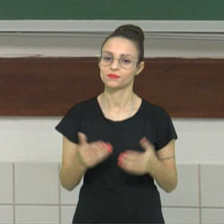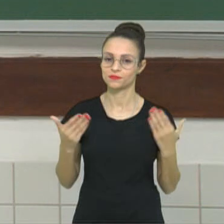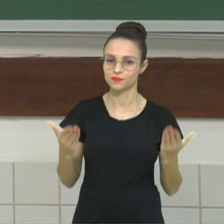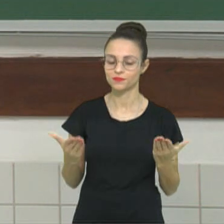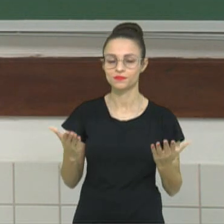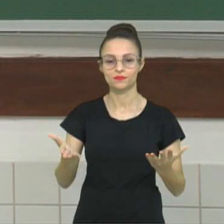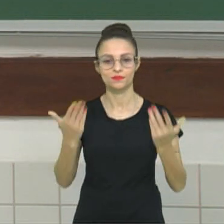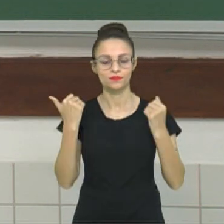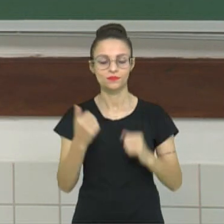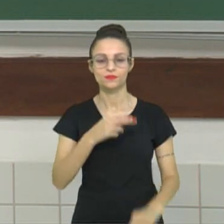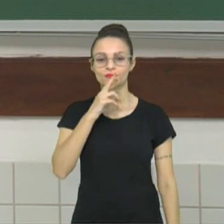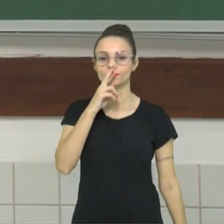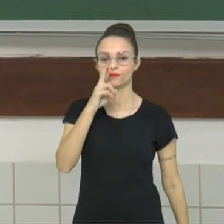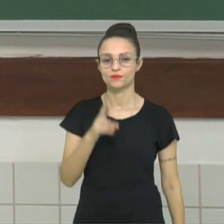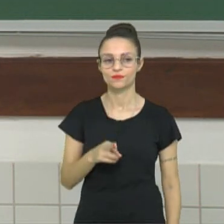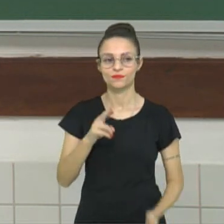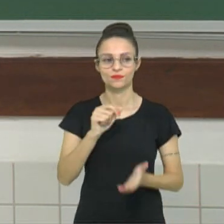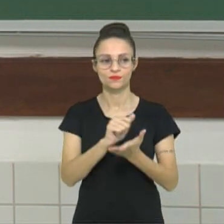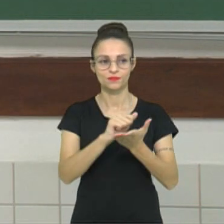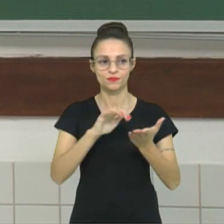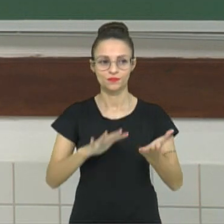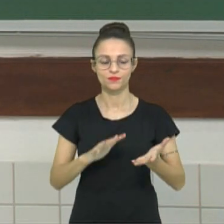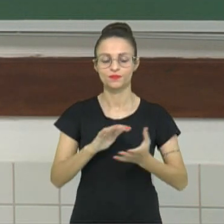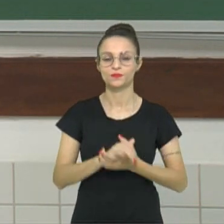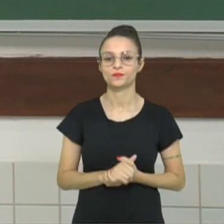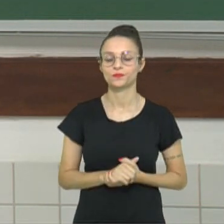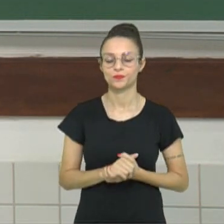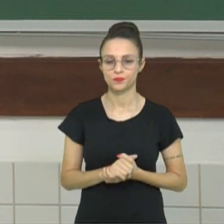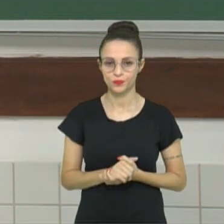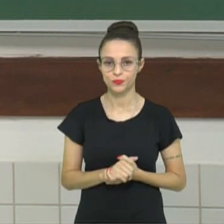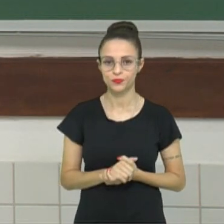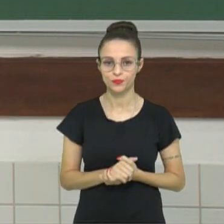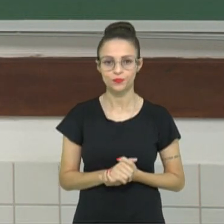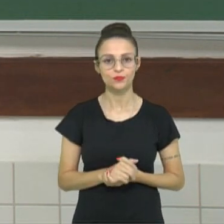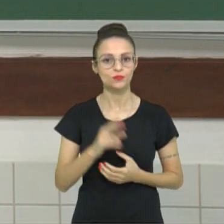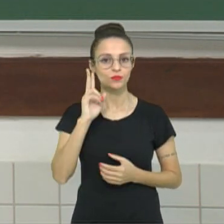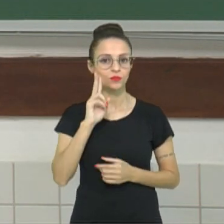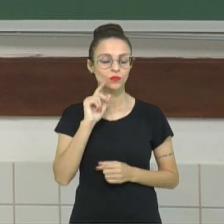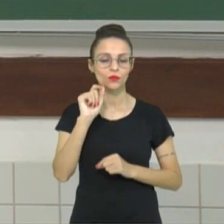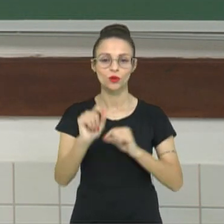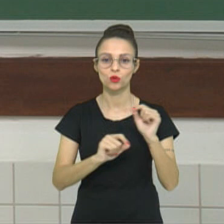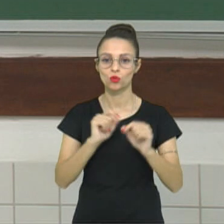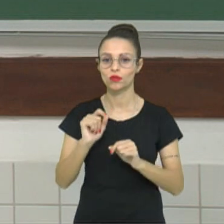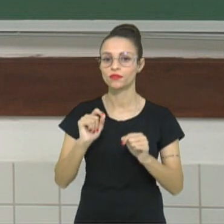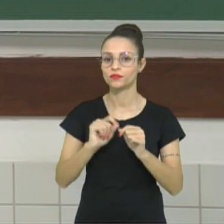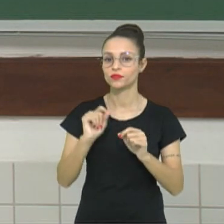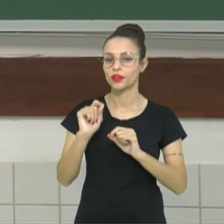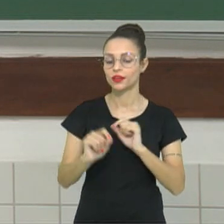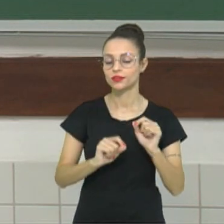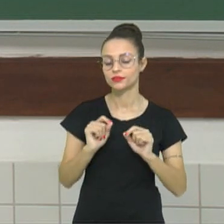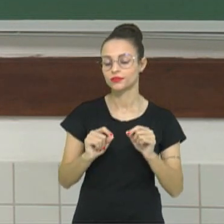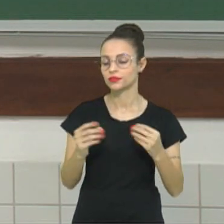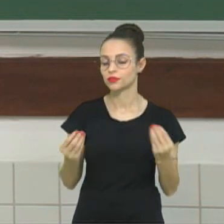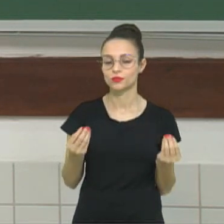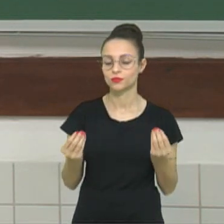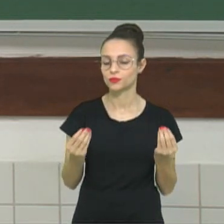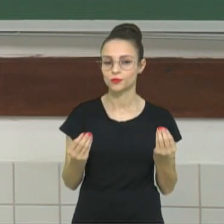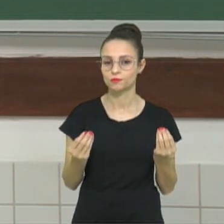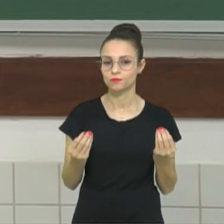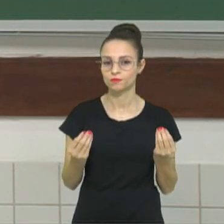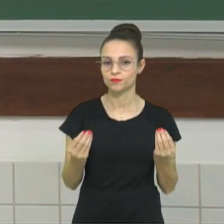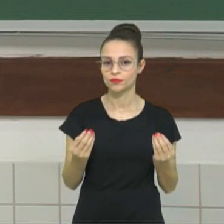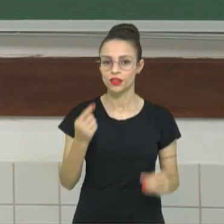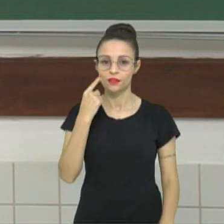Então vamos lá para a solução deste problema, gente? Então como é que ficou? Então lembrando, né, que basta eu tirar, né,